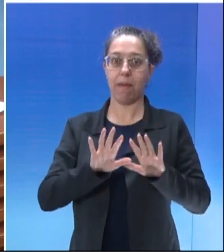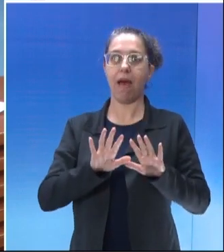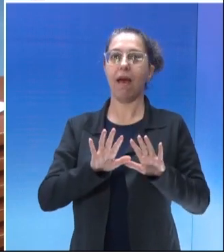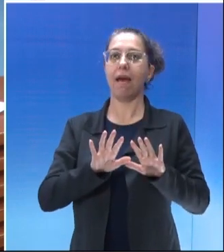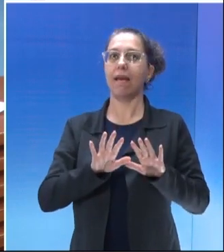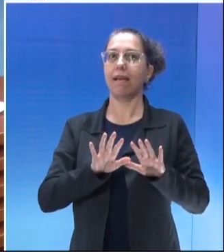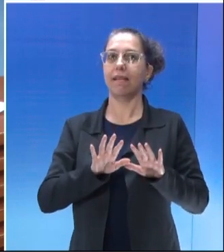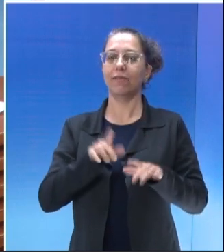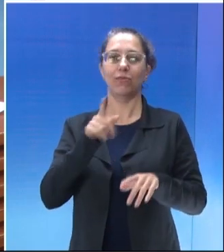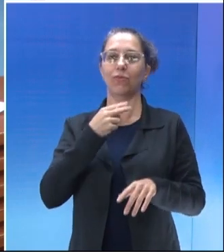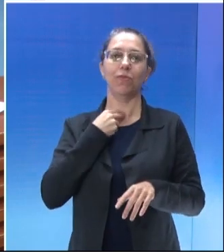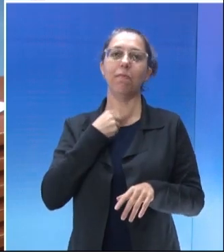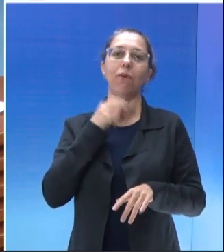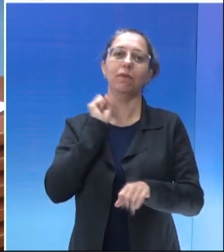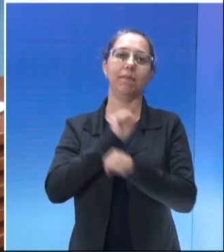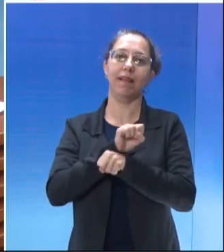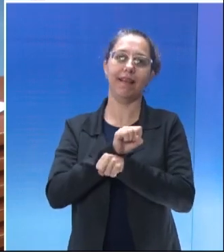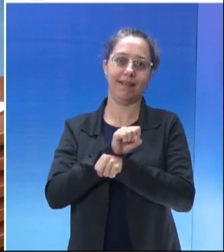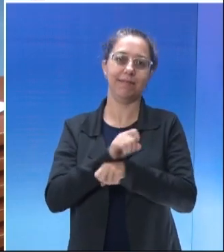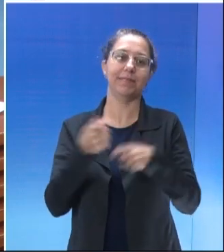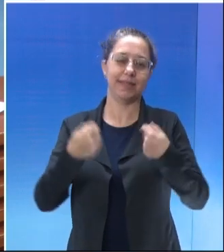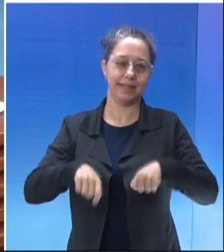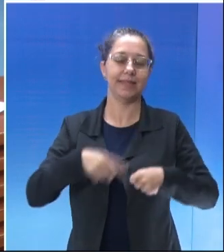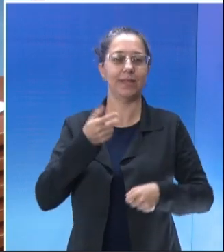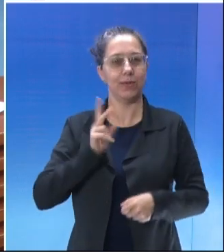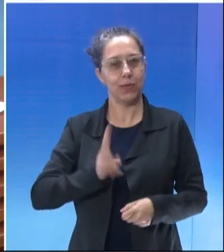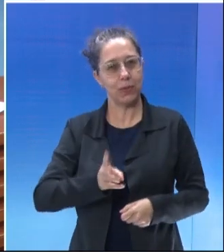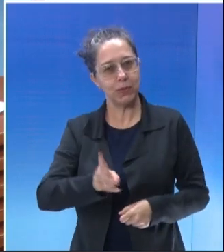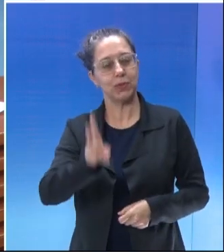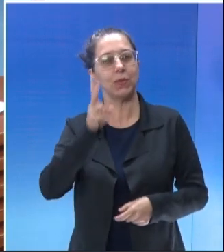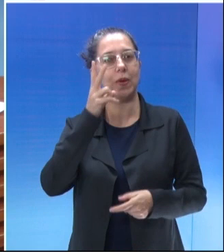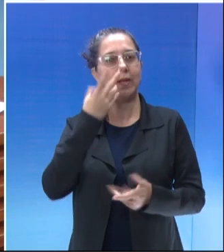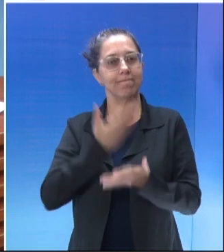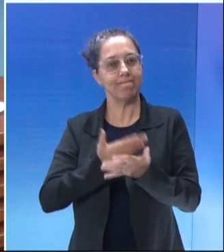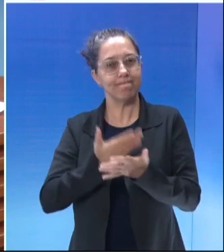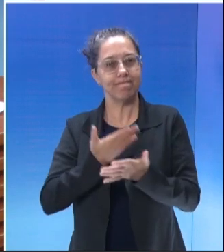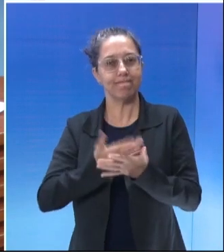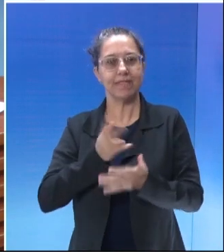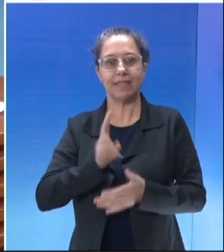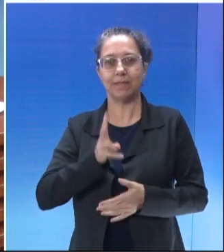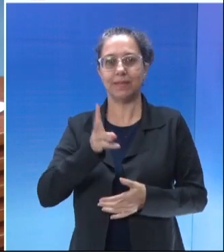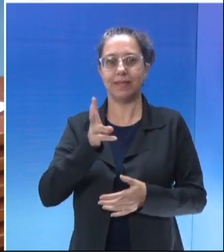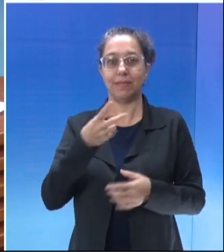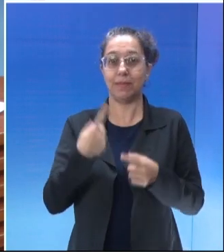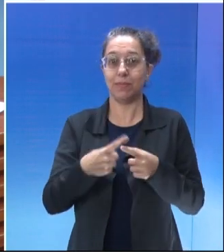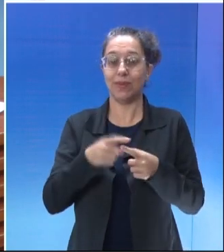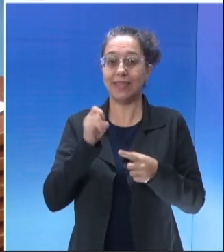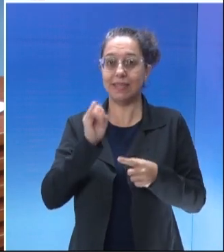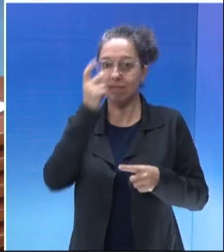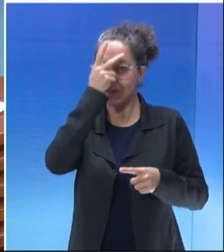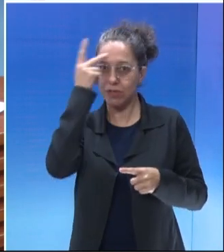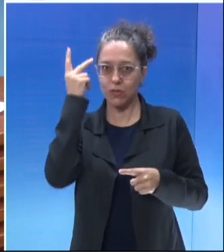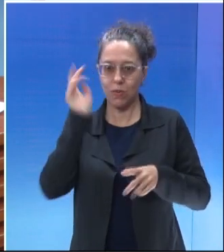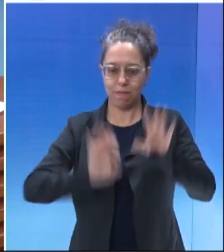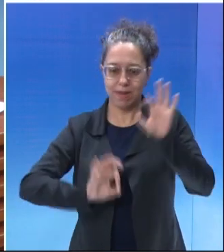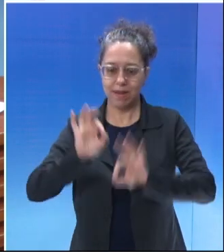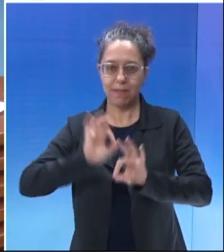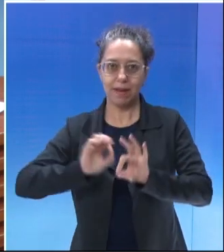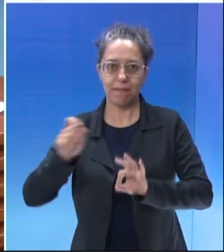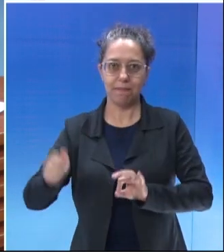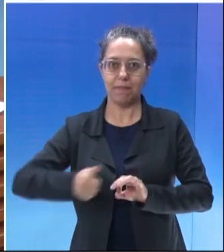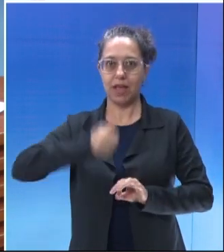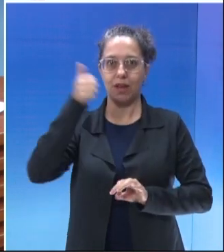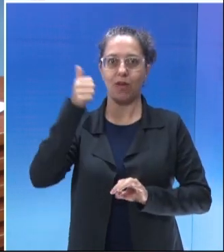que parar, né? Nós temos que continuar nos preparando sempre, porque os mais bem preparados terão